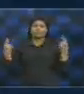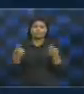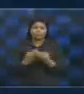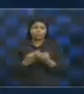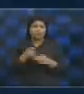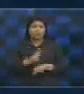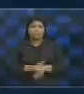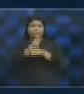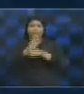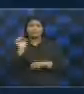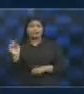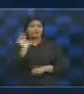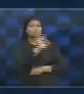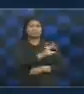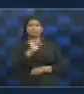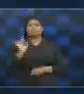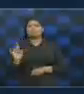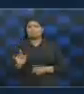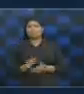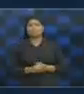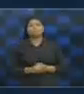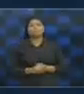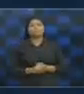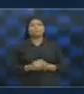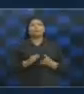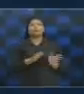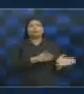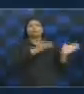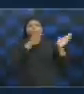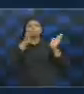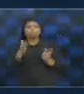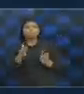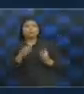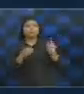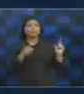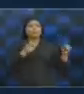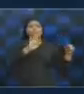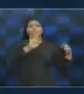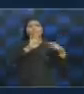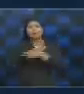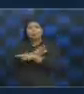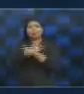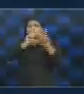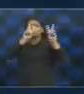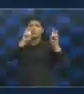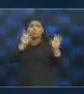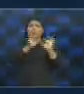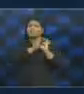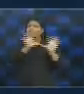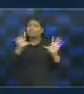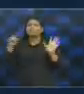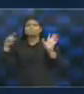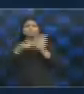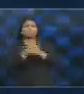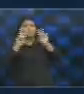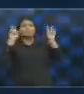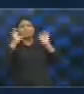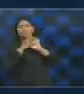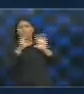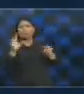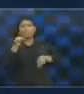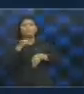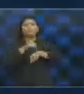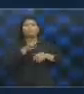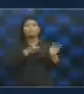representantes das coligações. Em seguida, candidato pergunta para candidato com tema livre. O tempo para a pergunta será